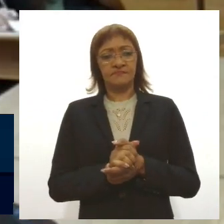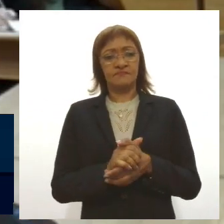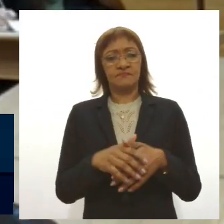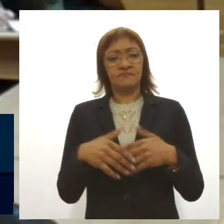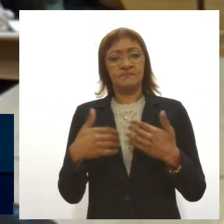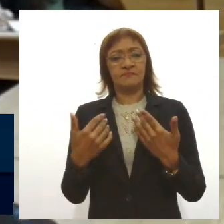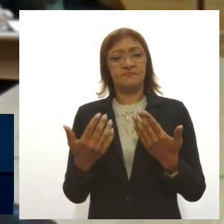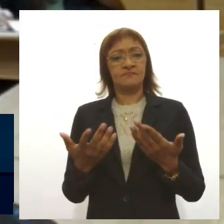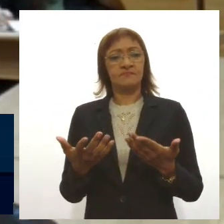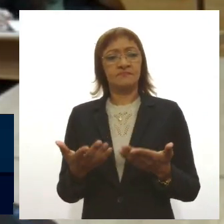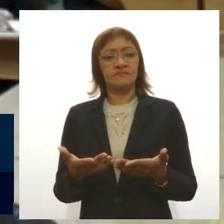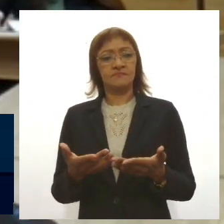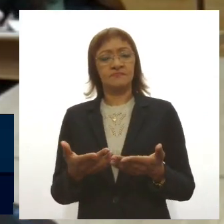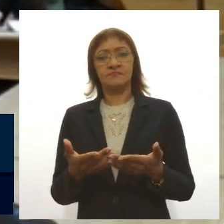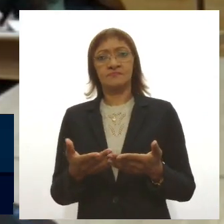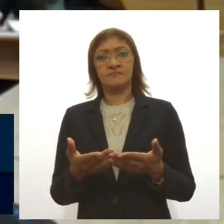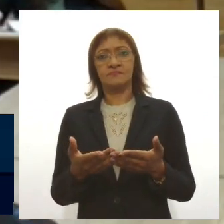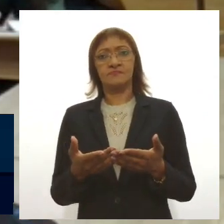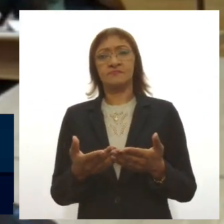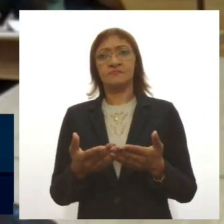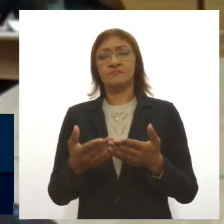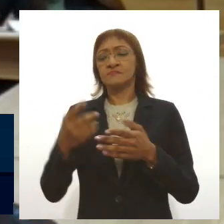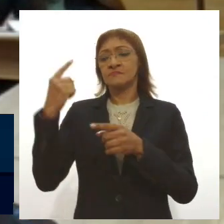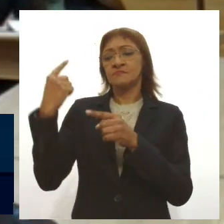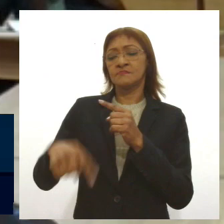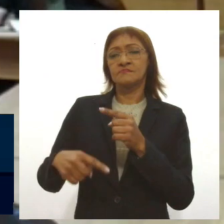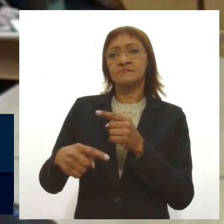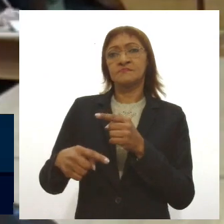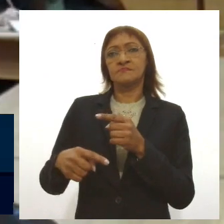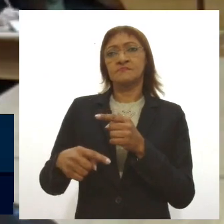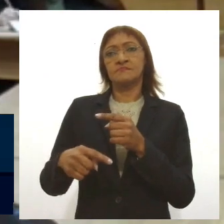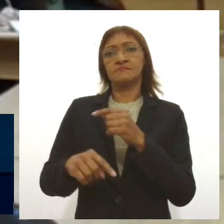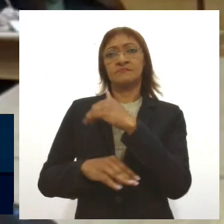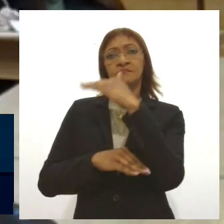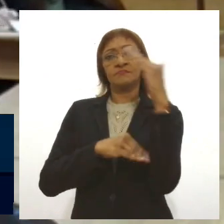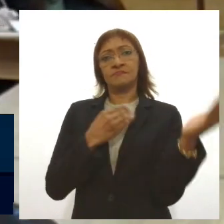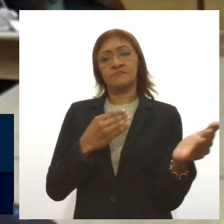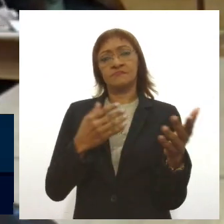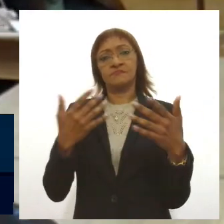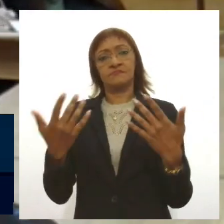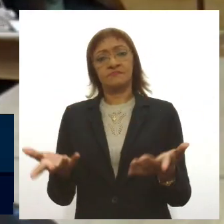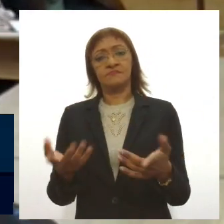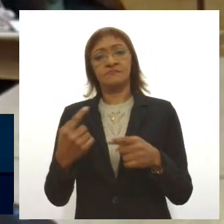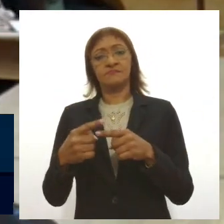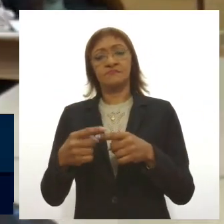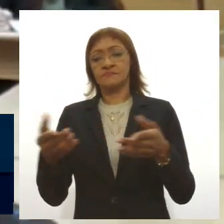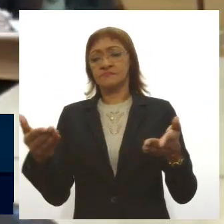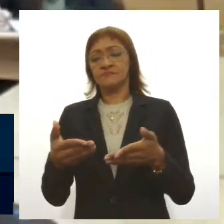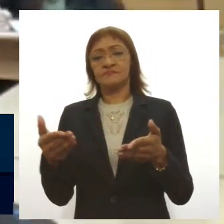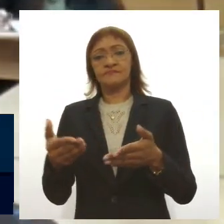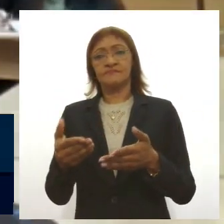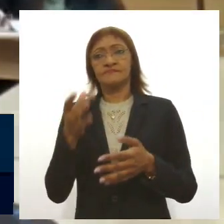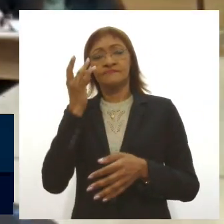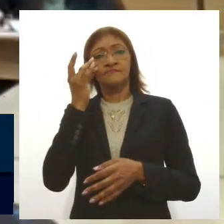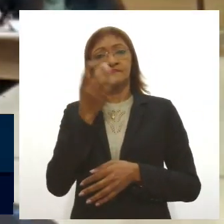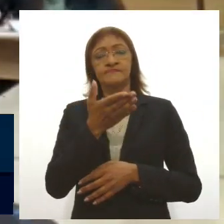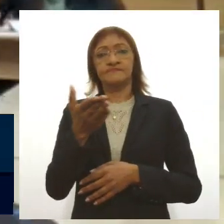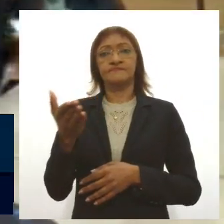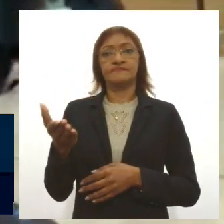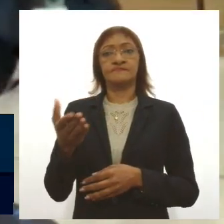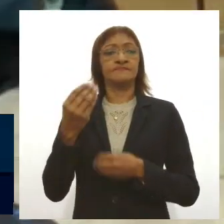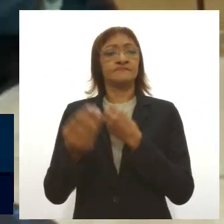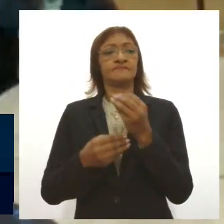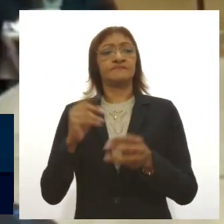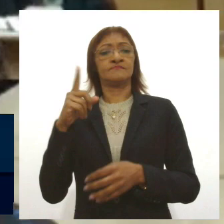é de, primeiro, impedir que esse processo avance, né? Porque a Caatinga aí é um bioma genuinamente